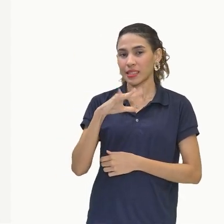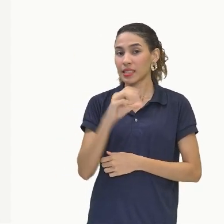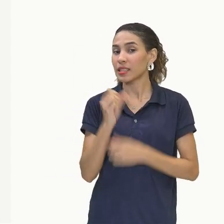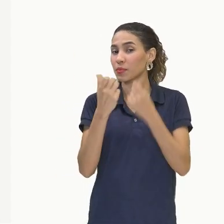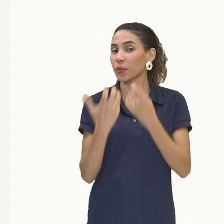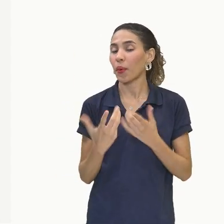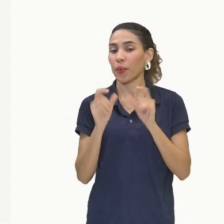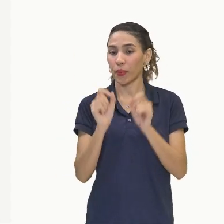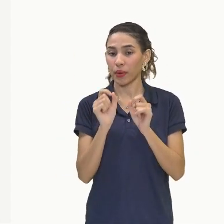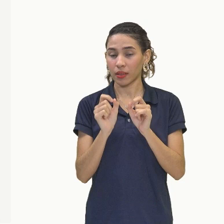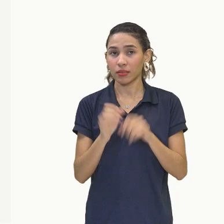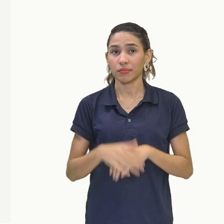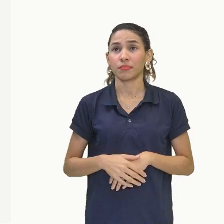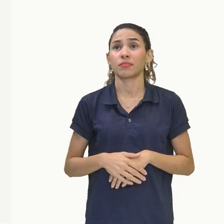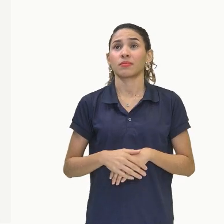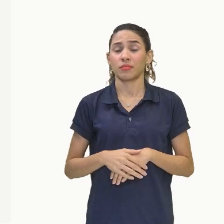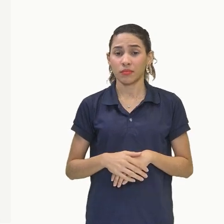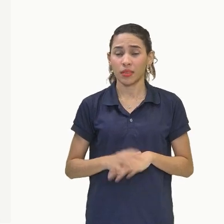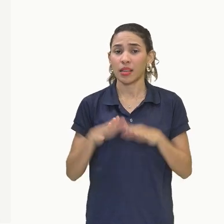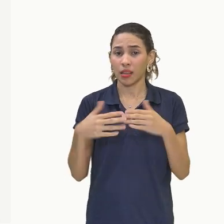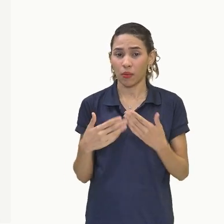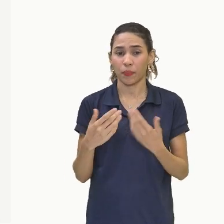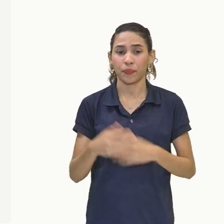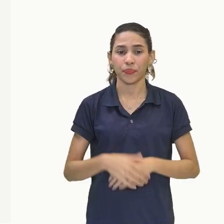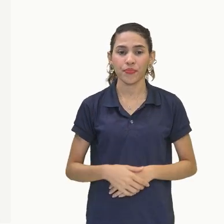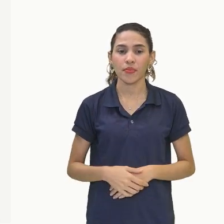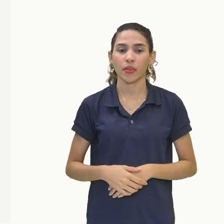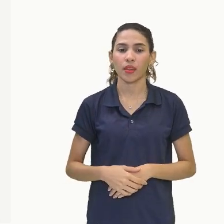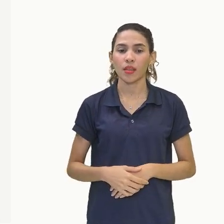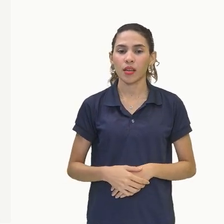falou? Ela fez o seguinte questionamento.